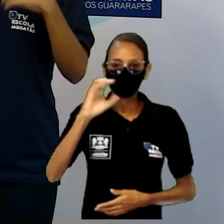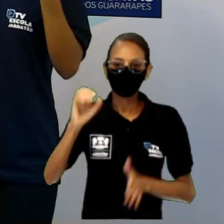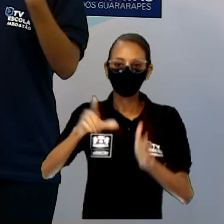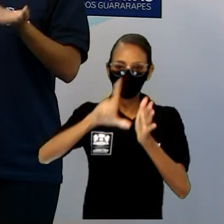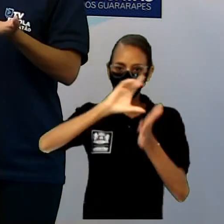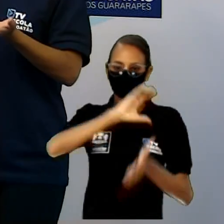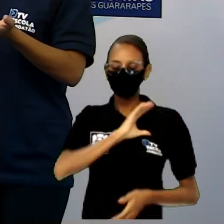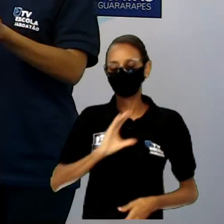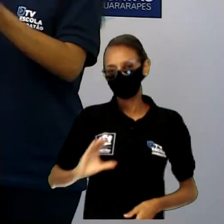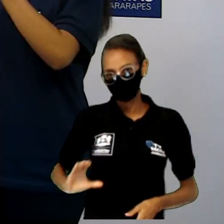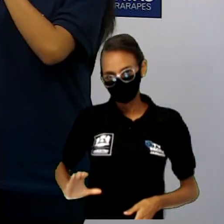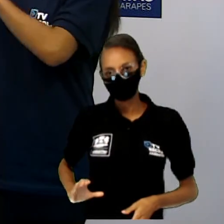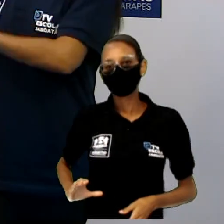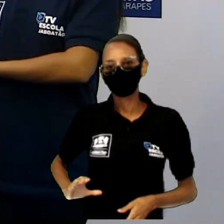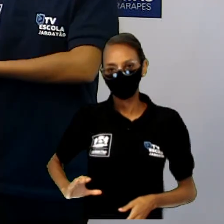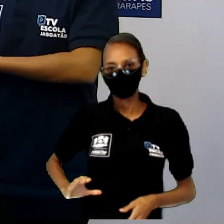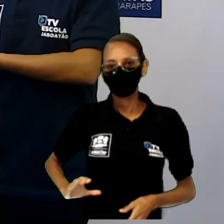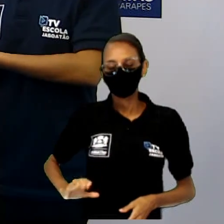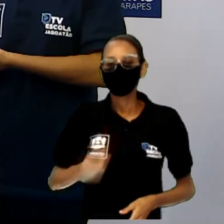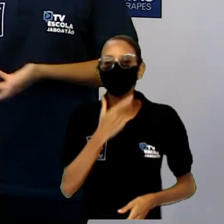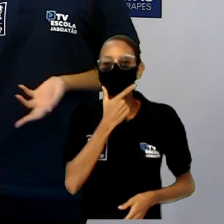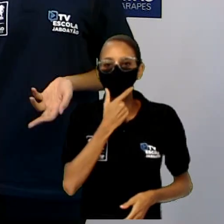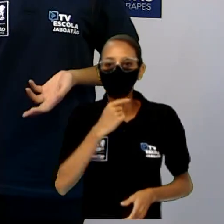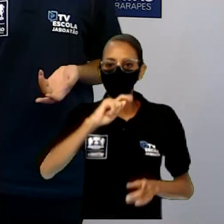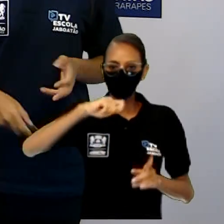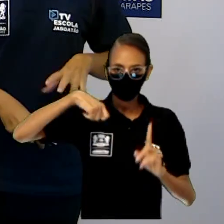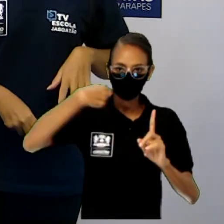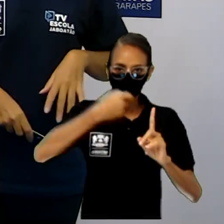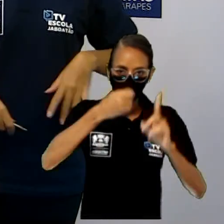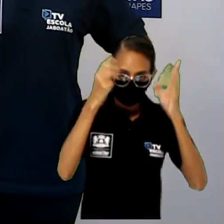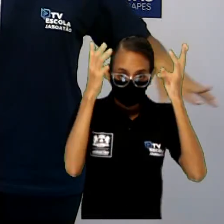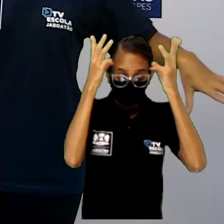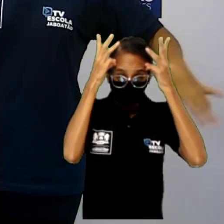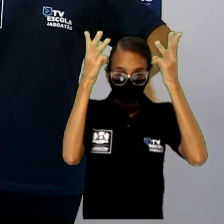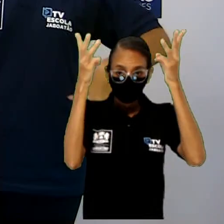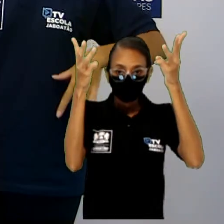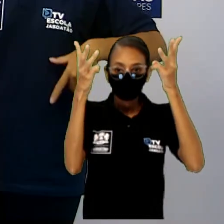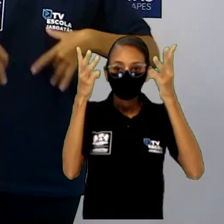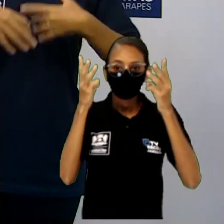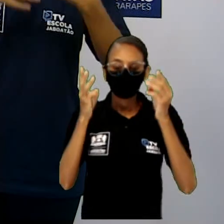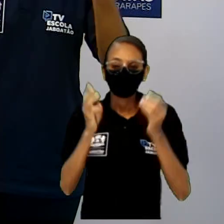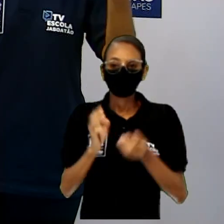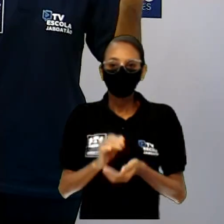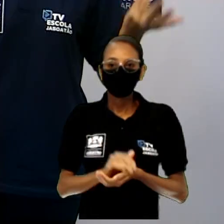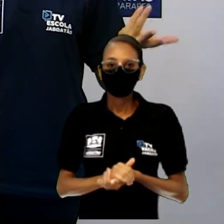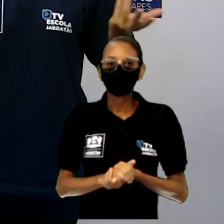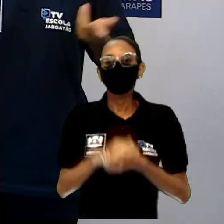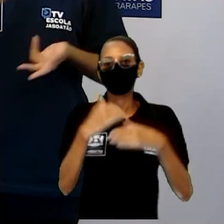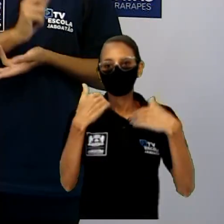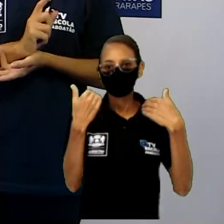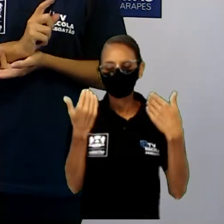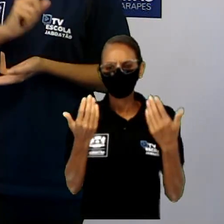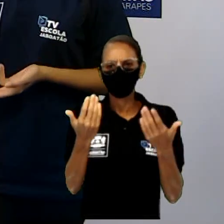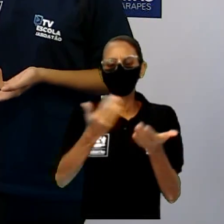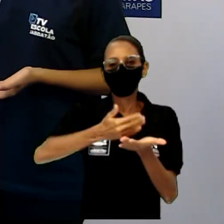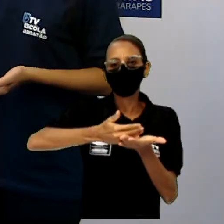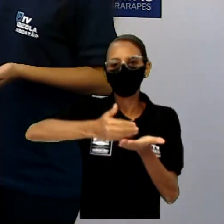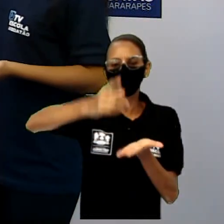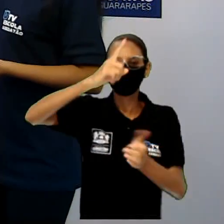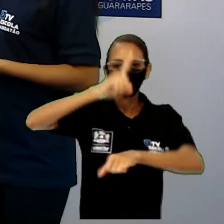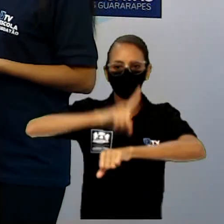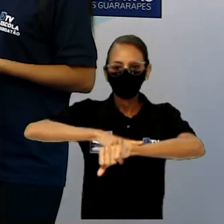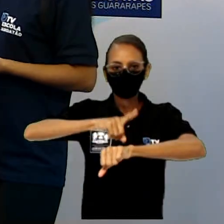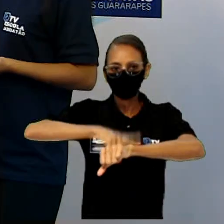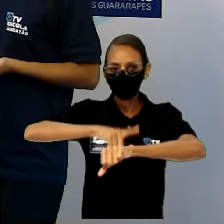a.C., pelo patriarca Moisés, tá? E aí a gente inaugura um período que a gente chama de a Era